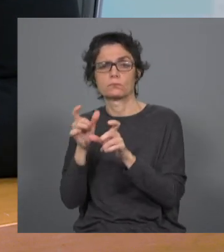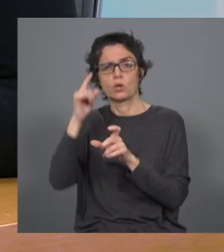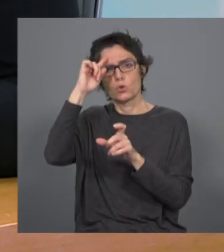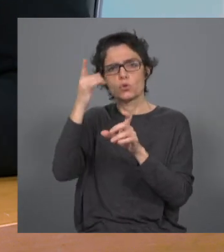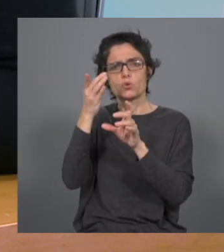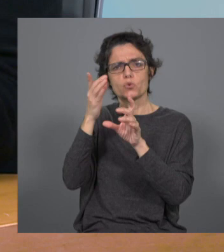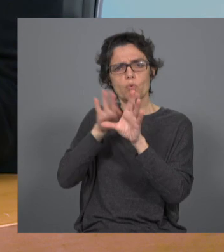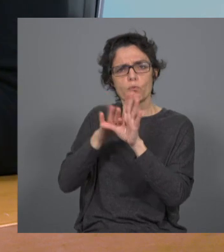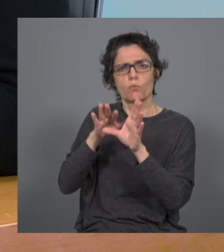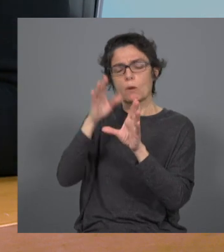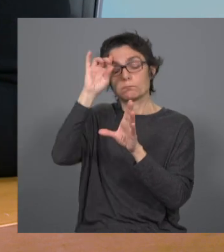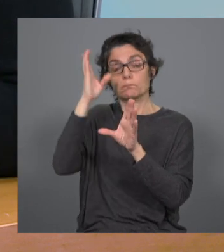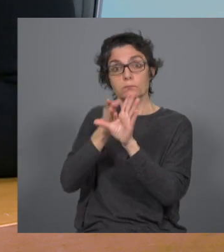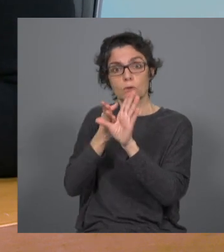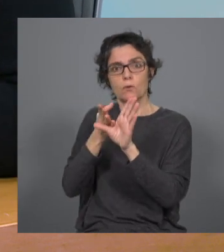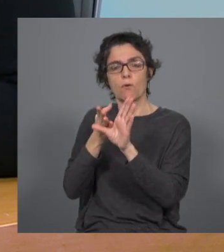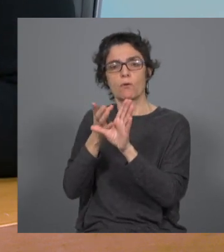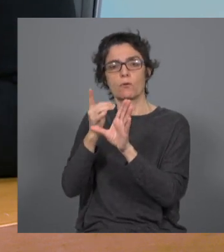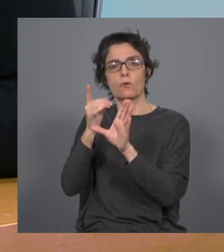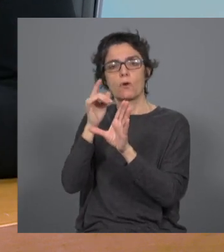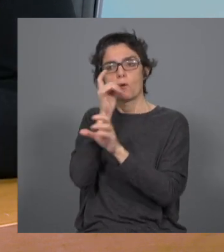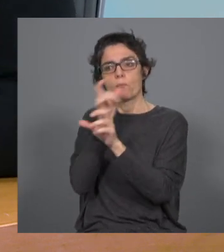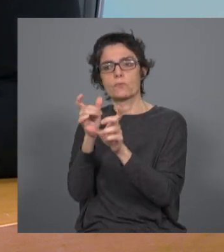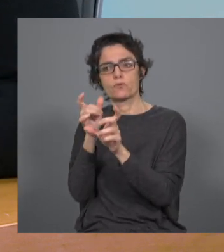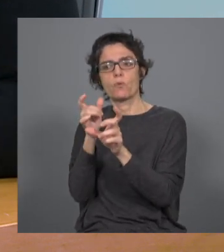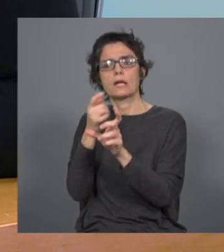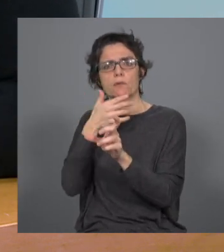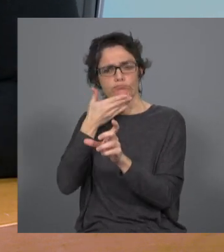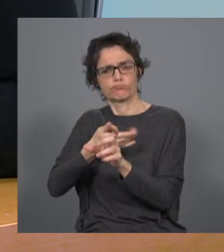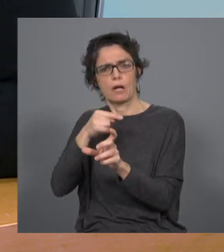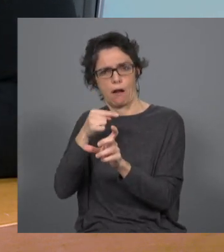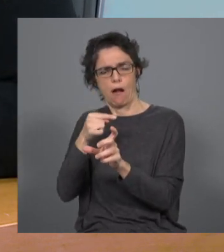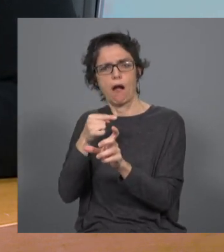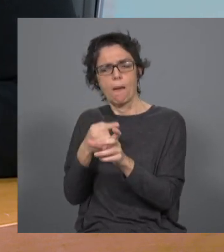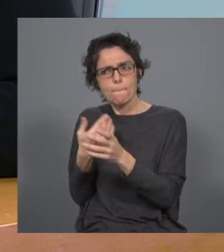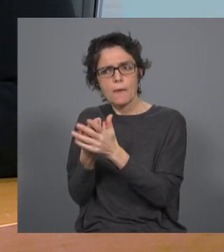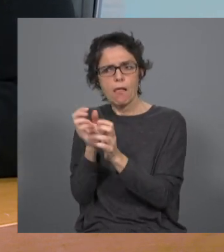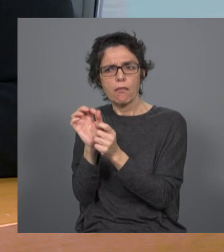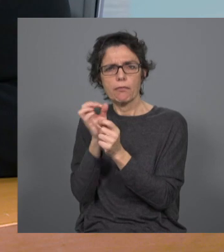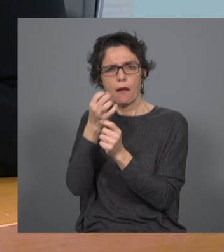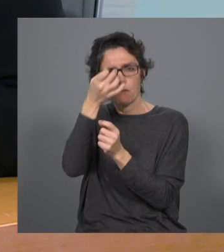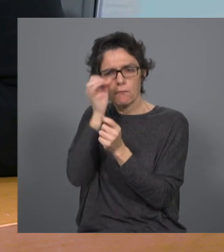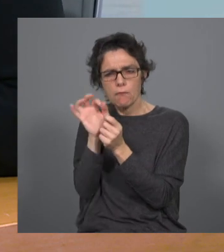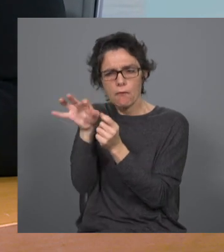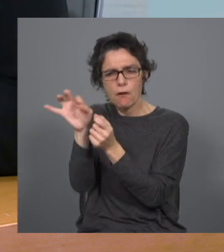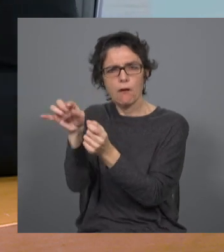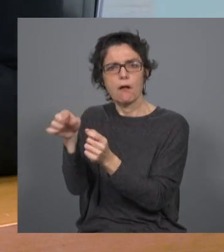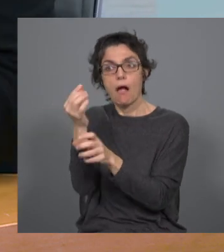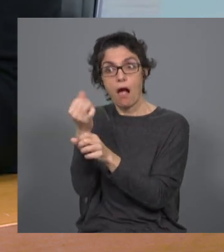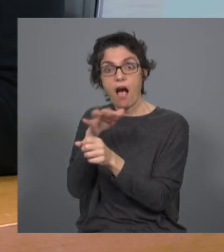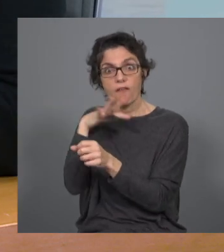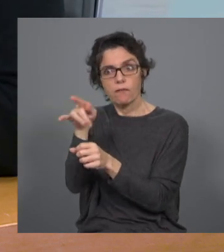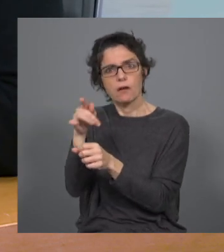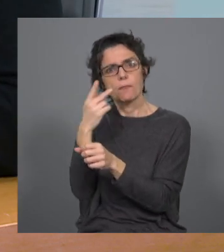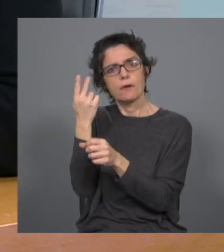outra preparação que realmente fornecem ali ferramentas que possam ajudar a família a viver a sua vocação e os próprios filhos também